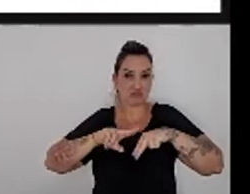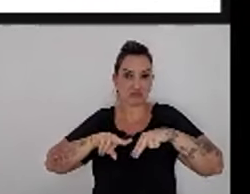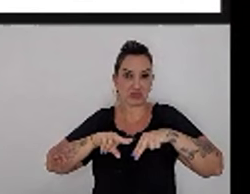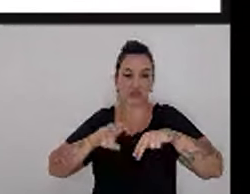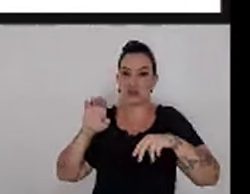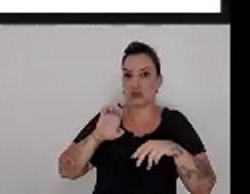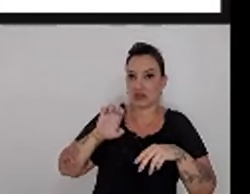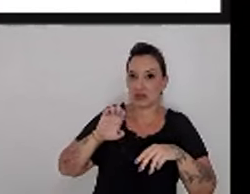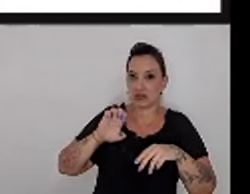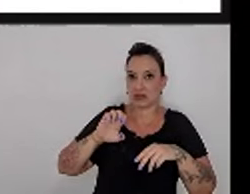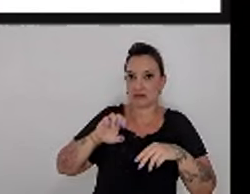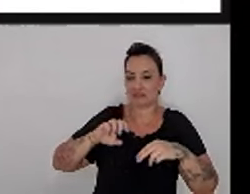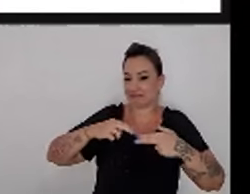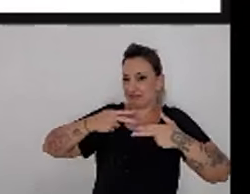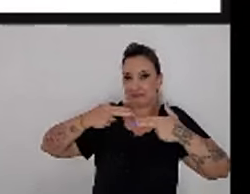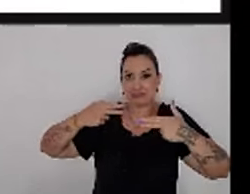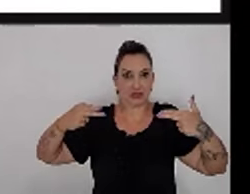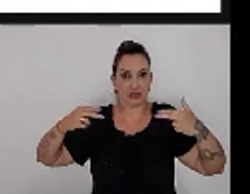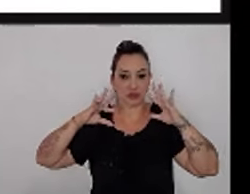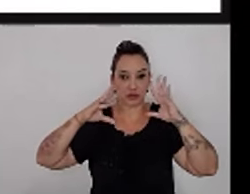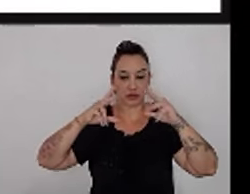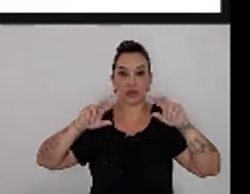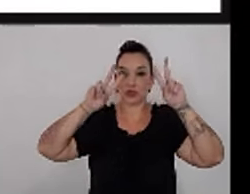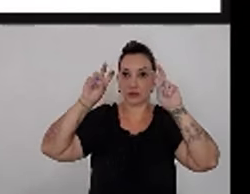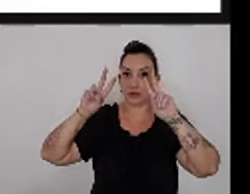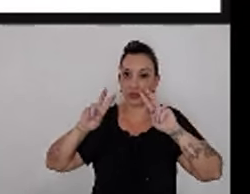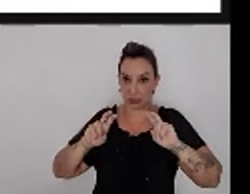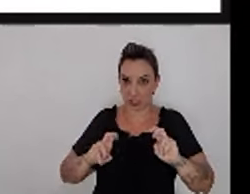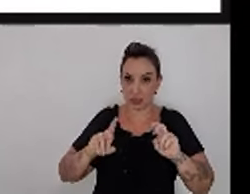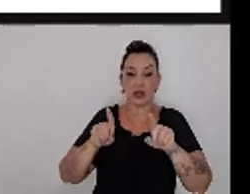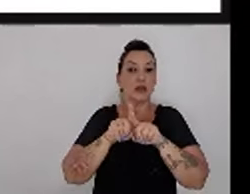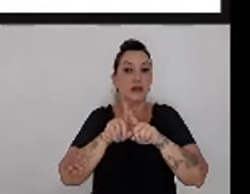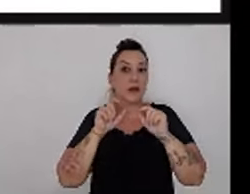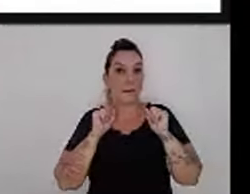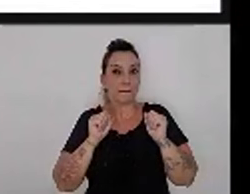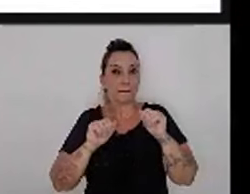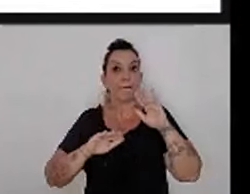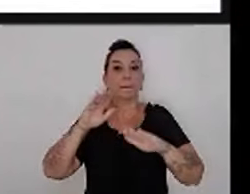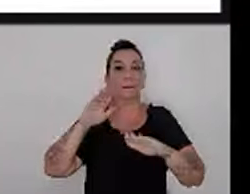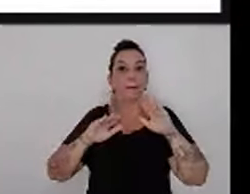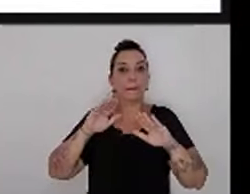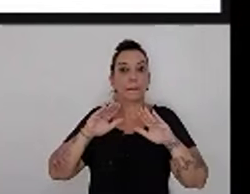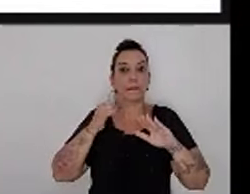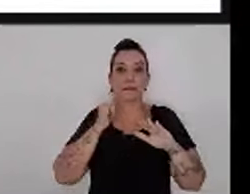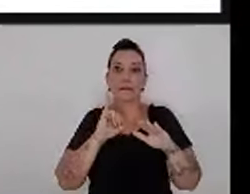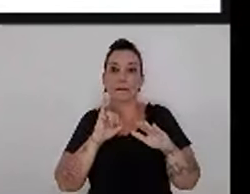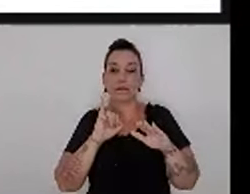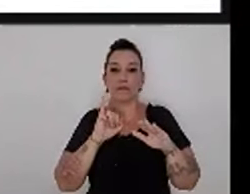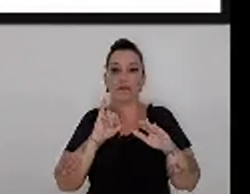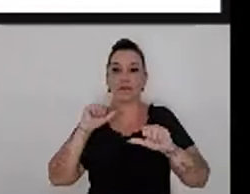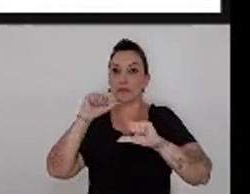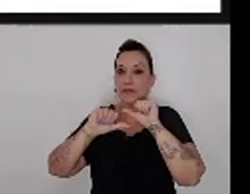heterossexualidades, homossexualidades e variantes entre todos esses termos, mas podem também, dependendo das